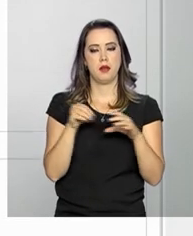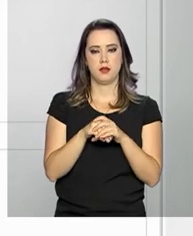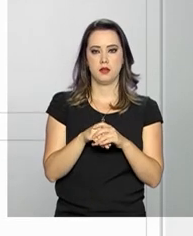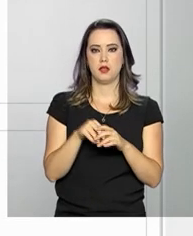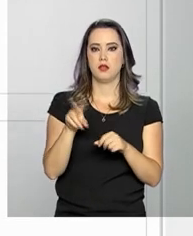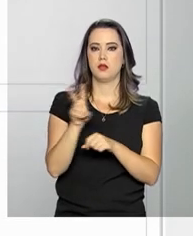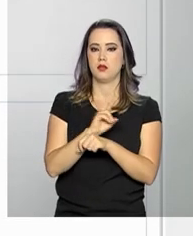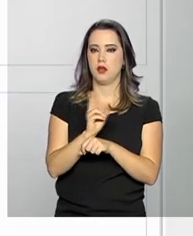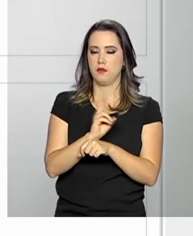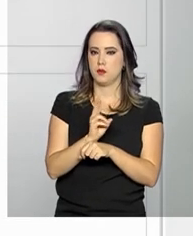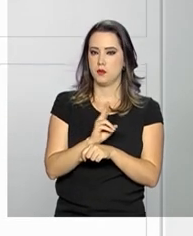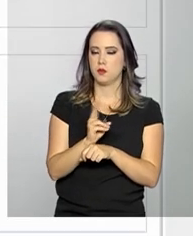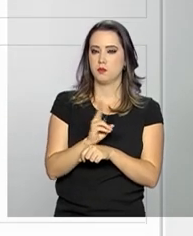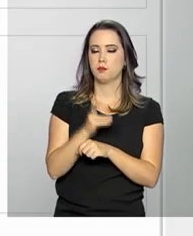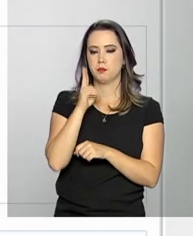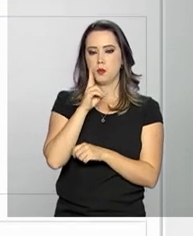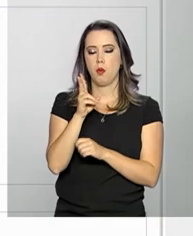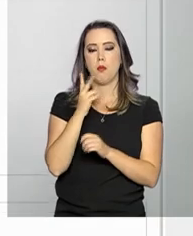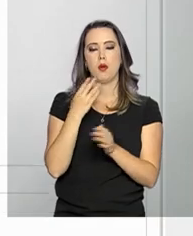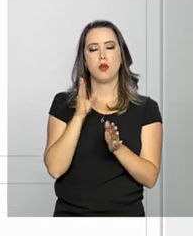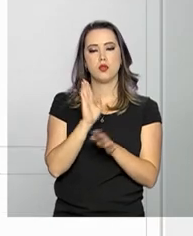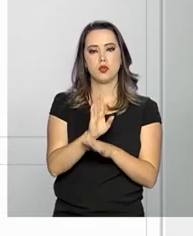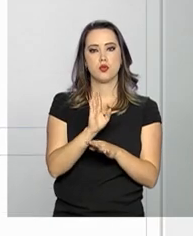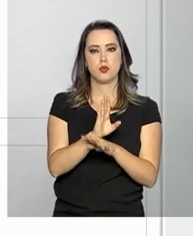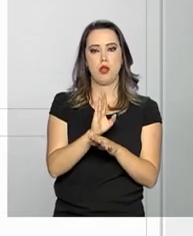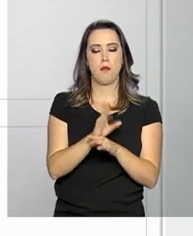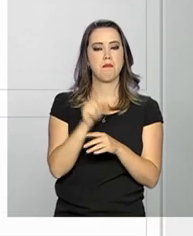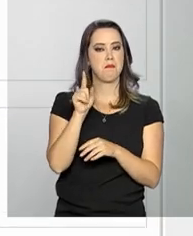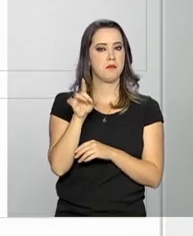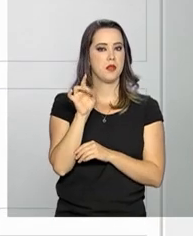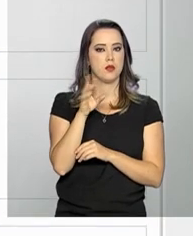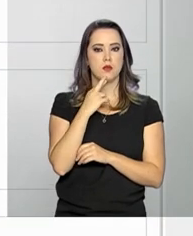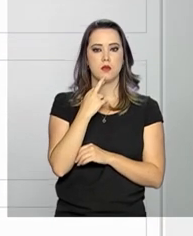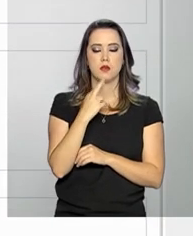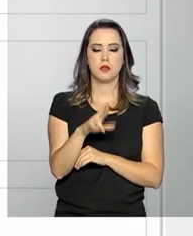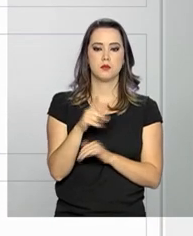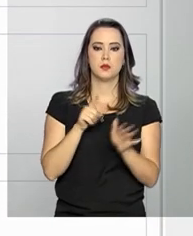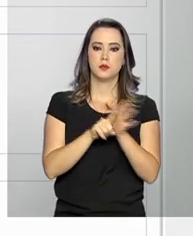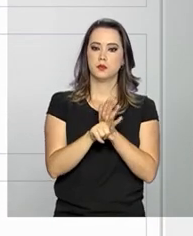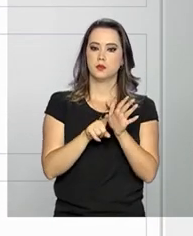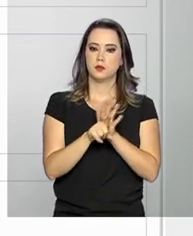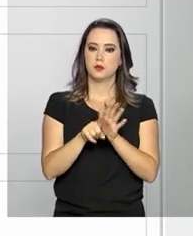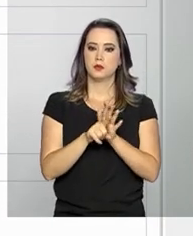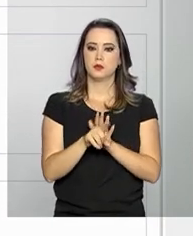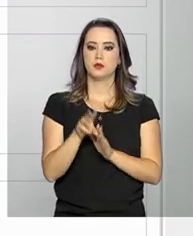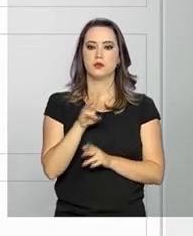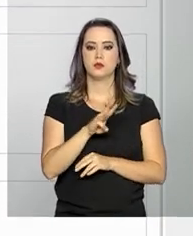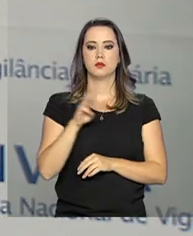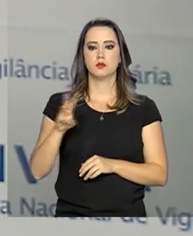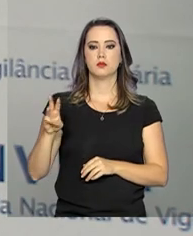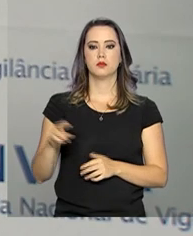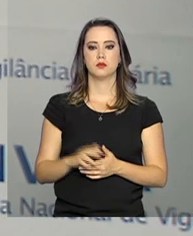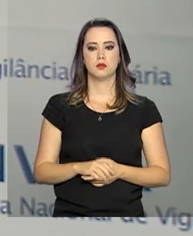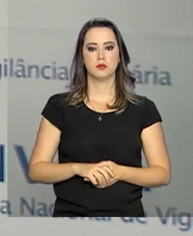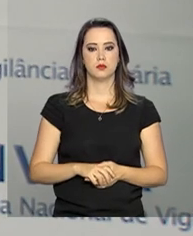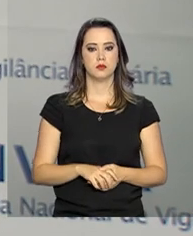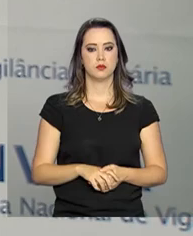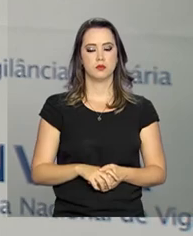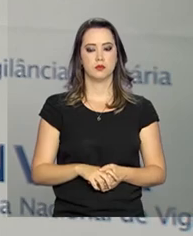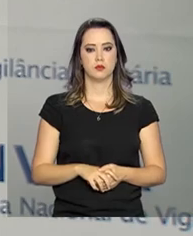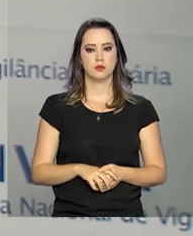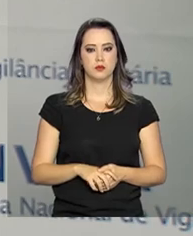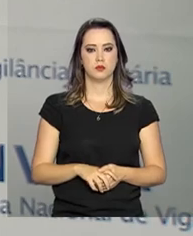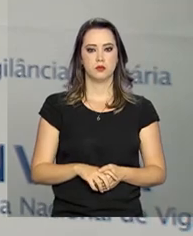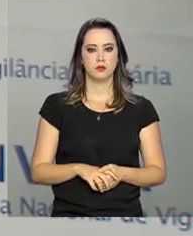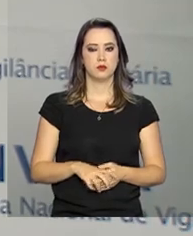Estadual ou Municipal pode enviar contribuições. É só responder às perguntas na página da internet. O uso do formol,